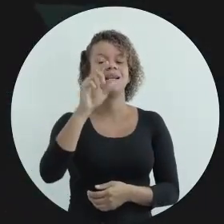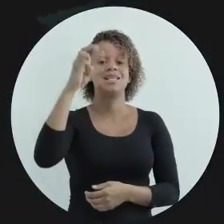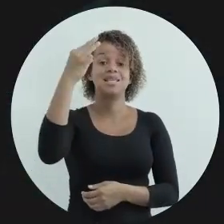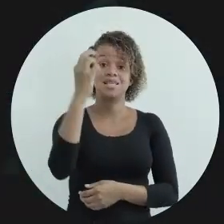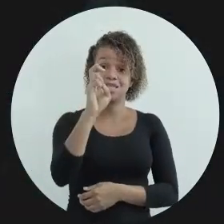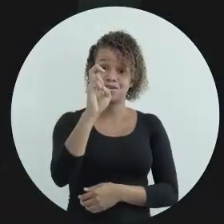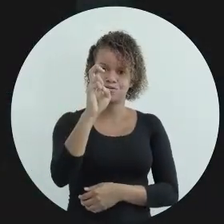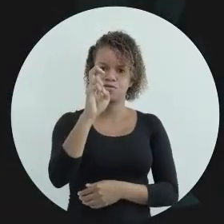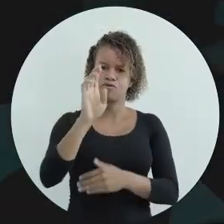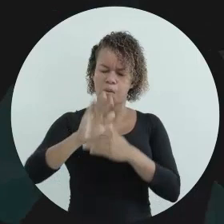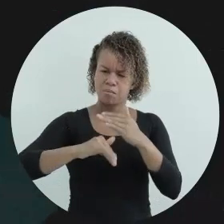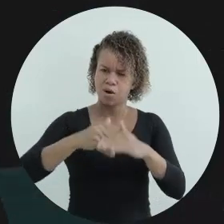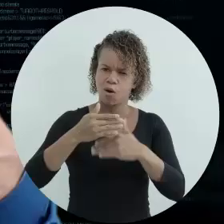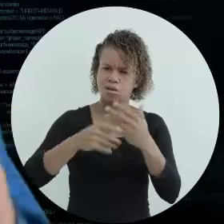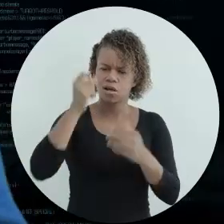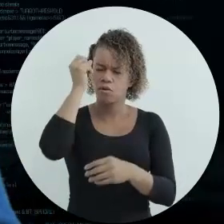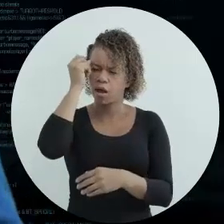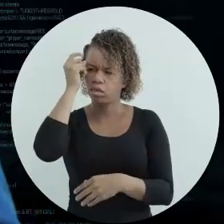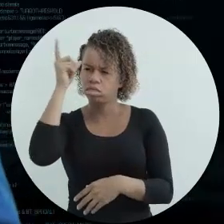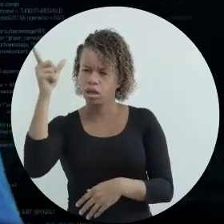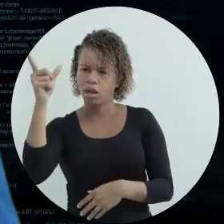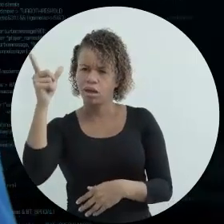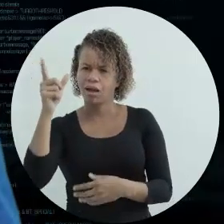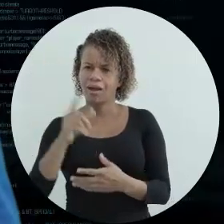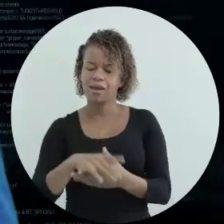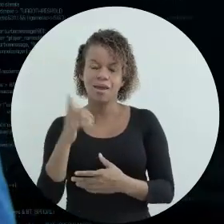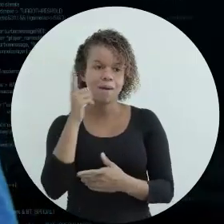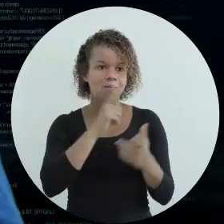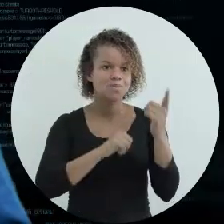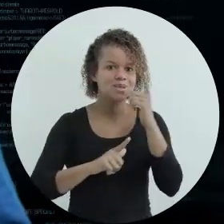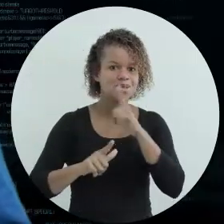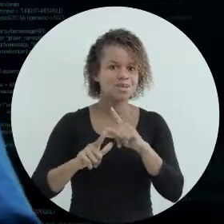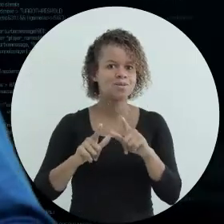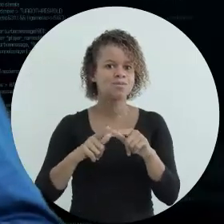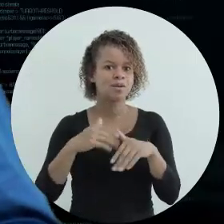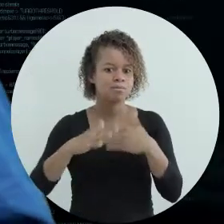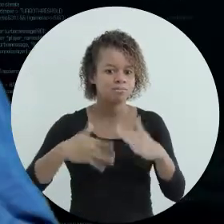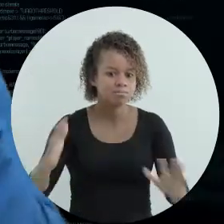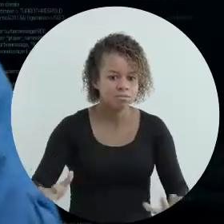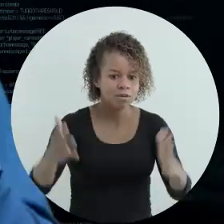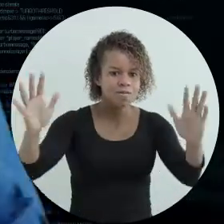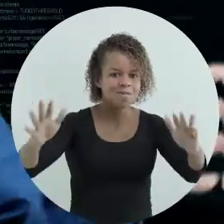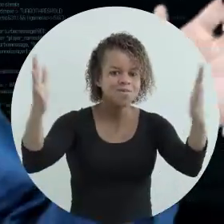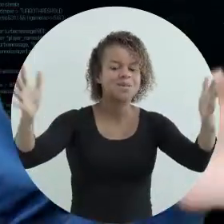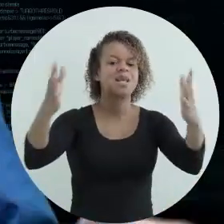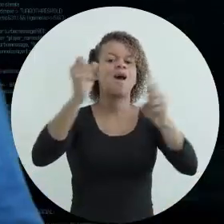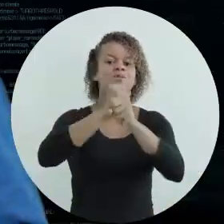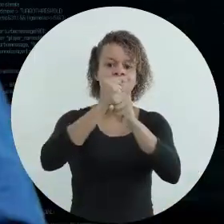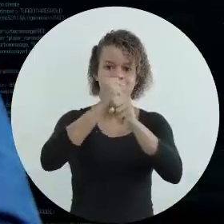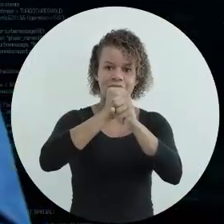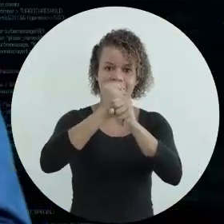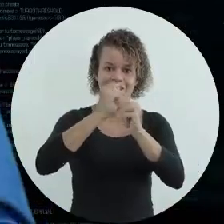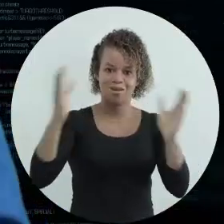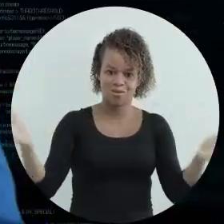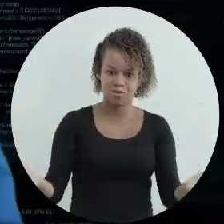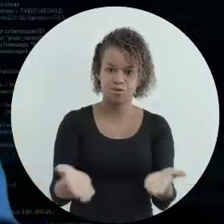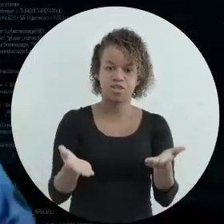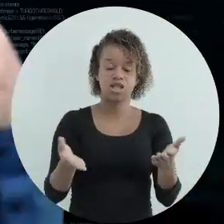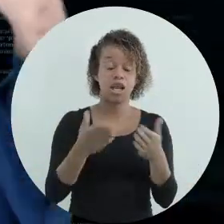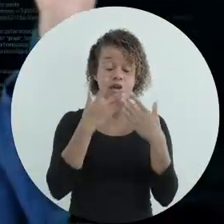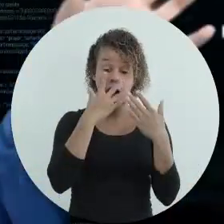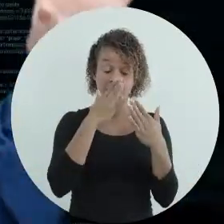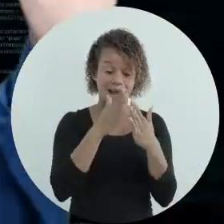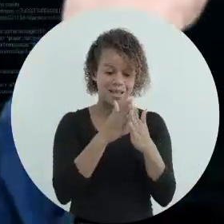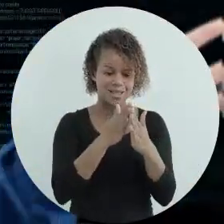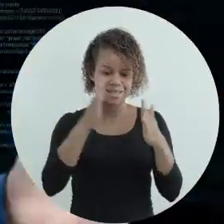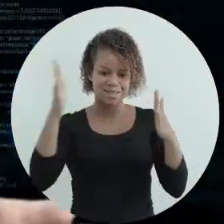uma ideia que ganhou muita proporção nos últimos anos, que ele veio a separar cada coisa. A